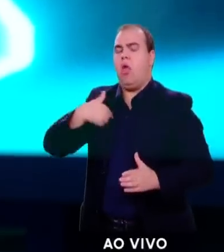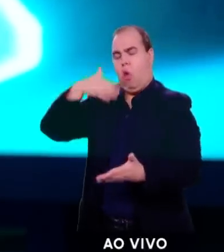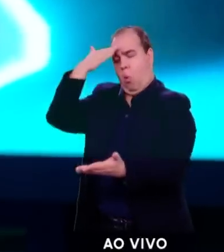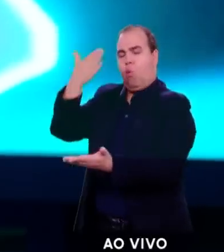brasileira